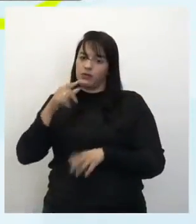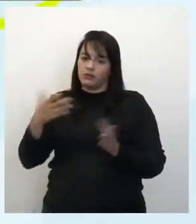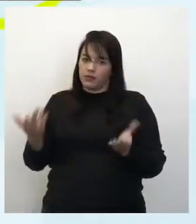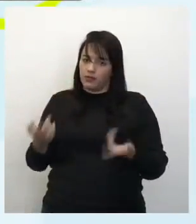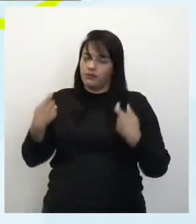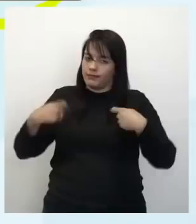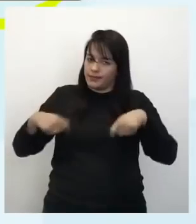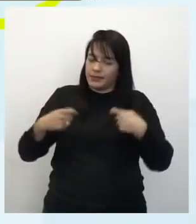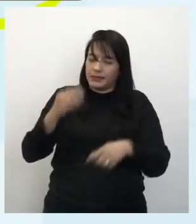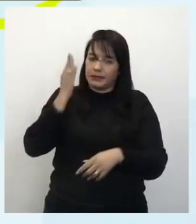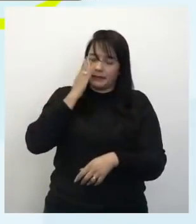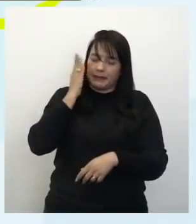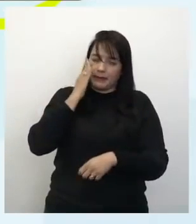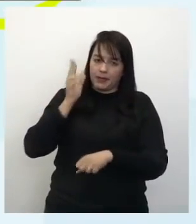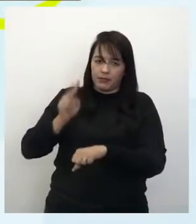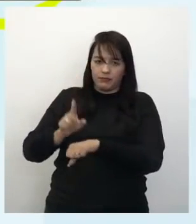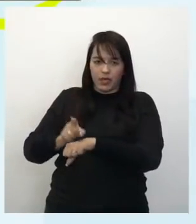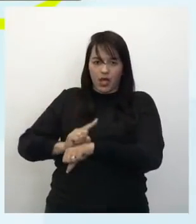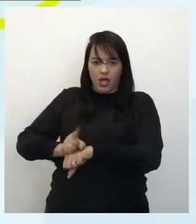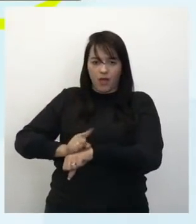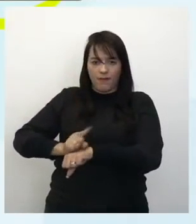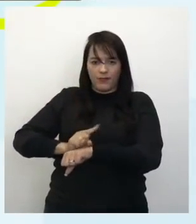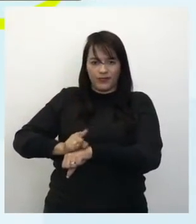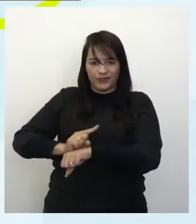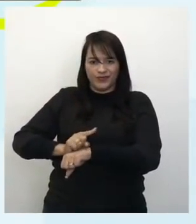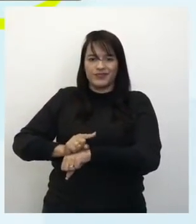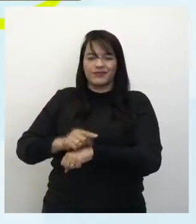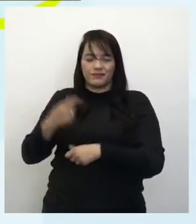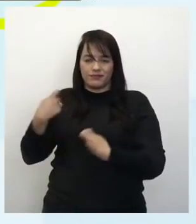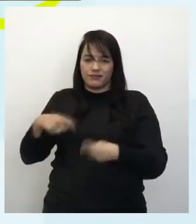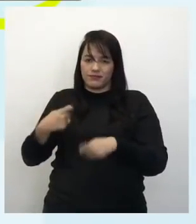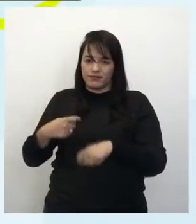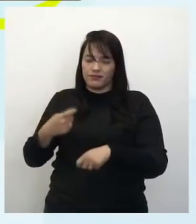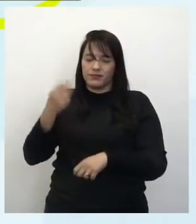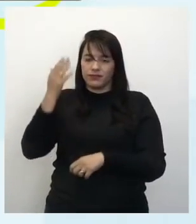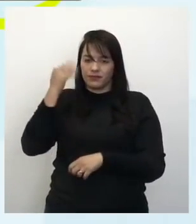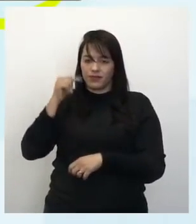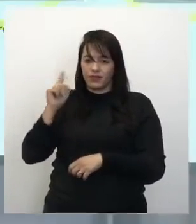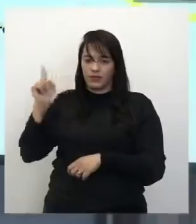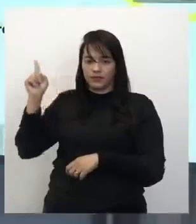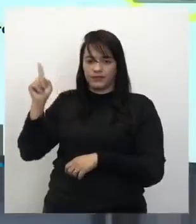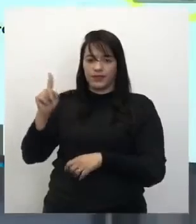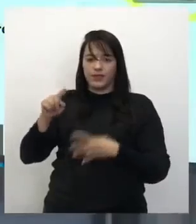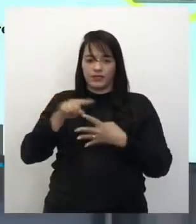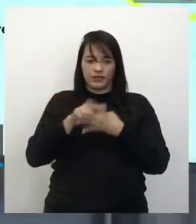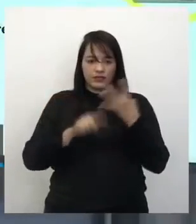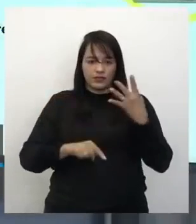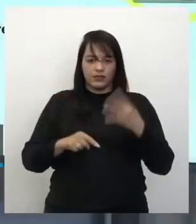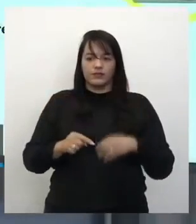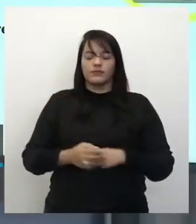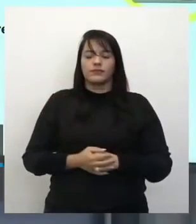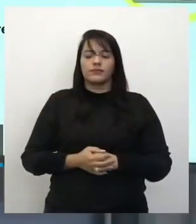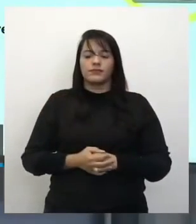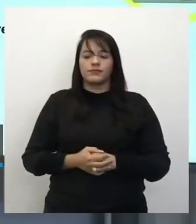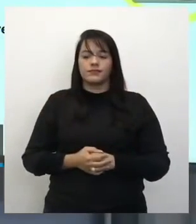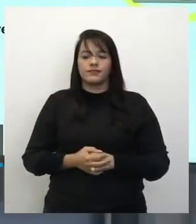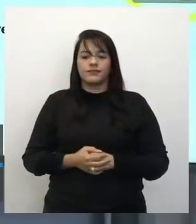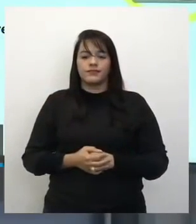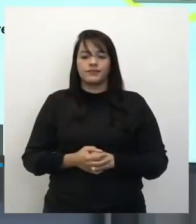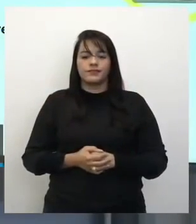perdido, principalmente, né? A bússola tá sempre usando essas 4 letras aí, né? E eu